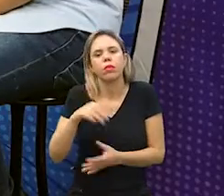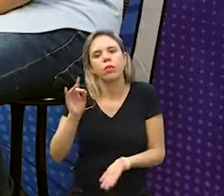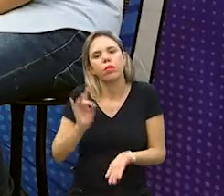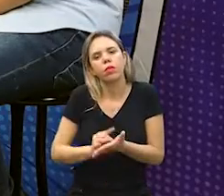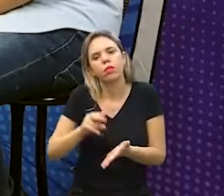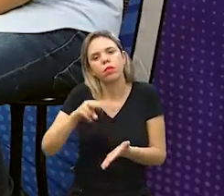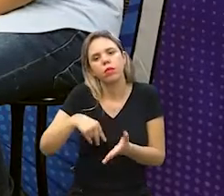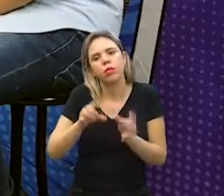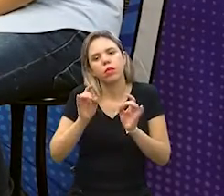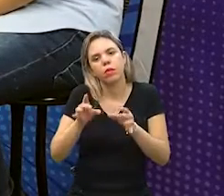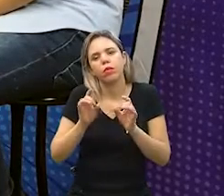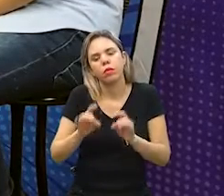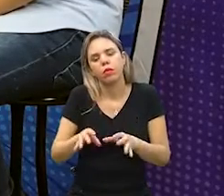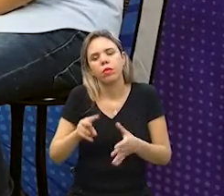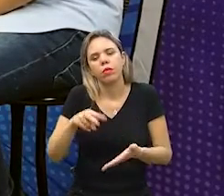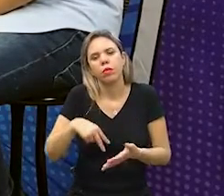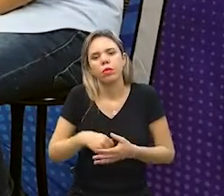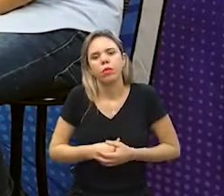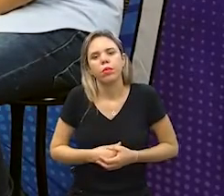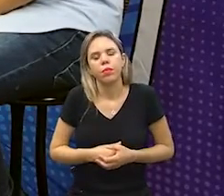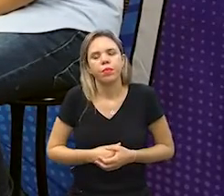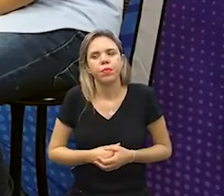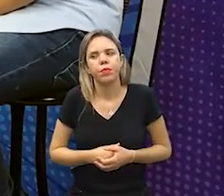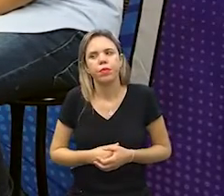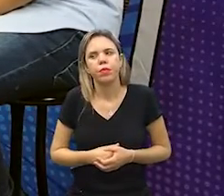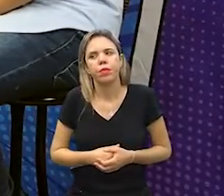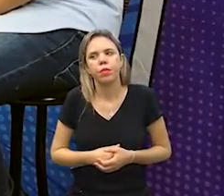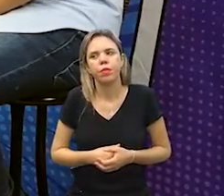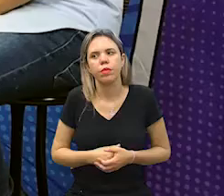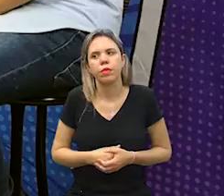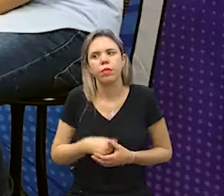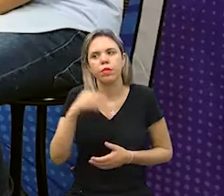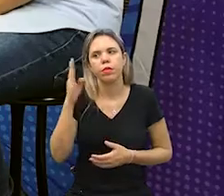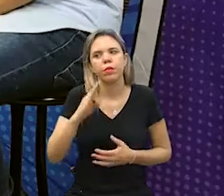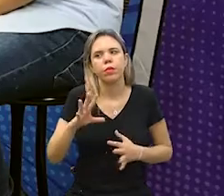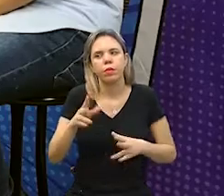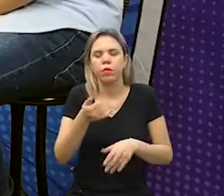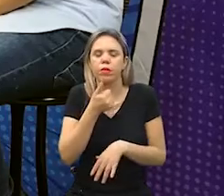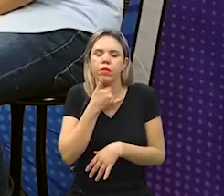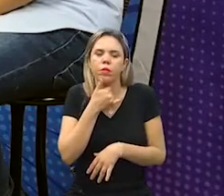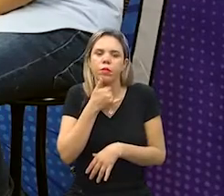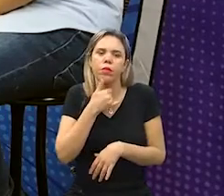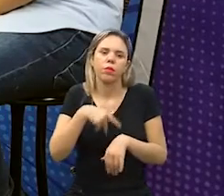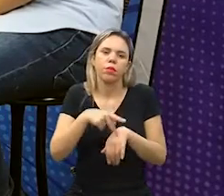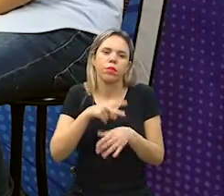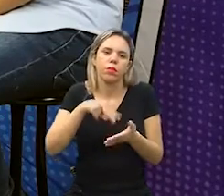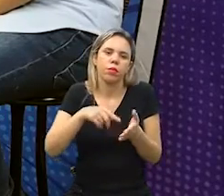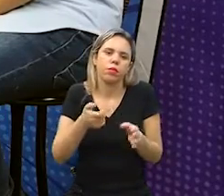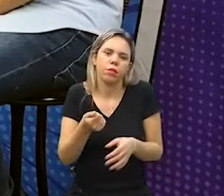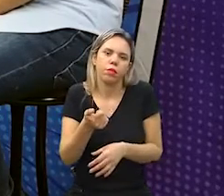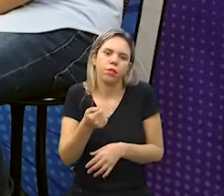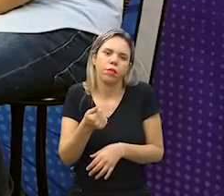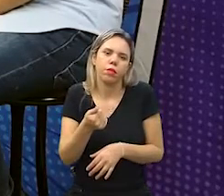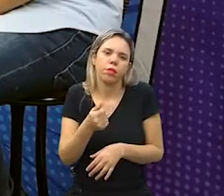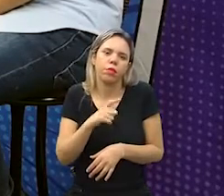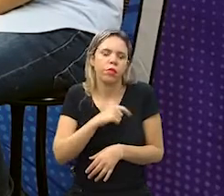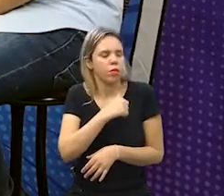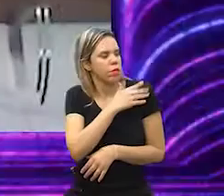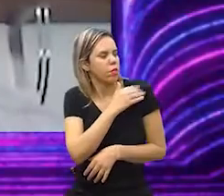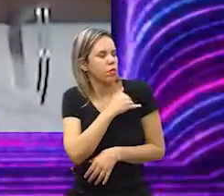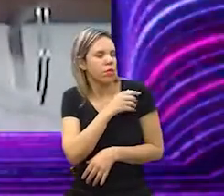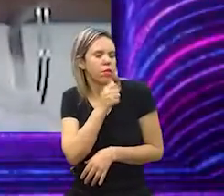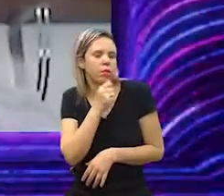ser lido, é vender e ser lido, né? Isso, o Brasil, infelizmente, é um país que lê pouco. Há um